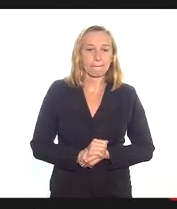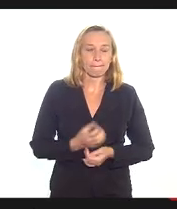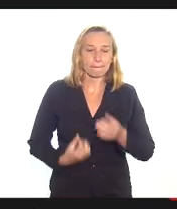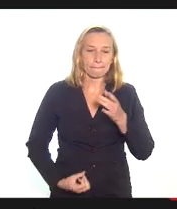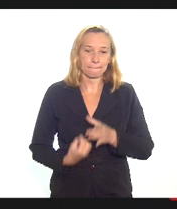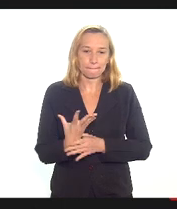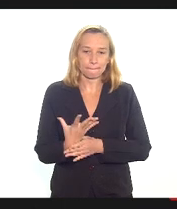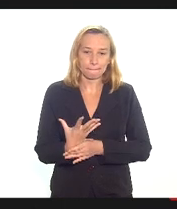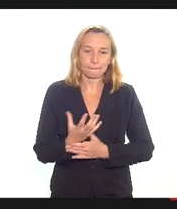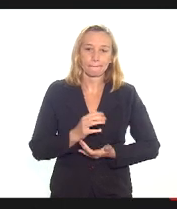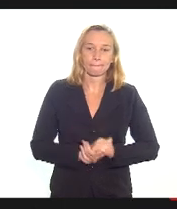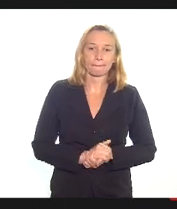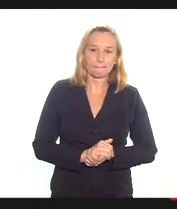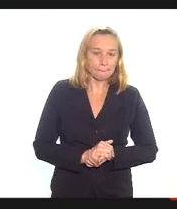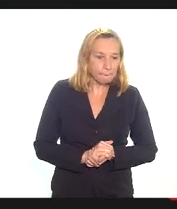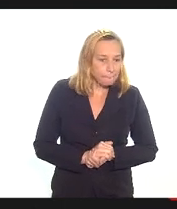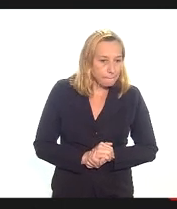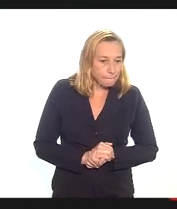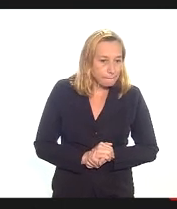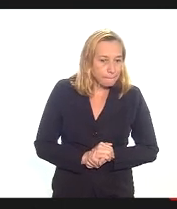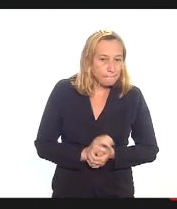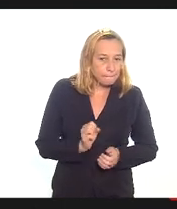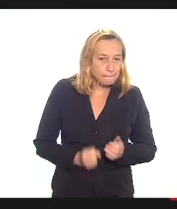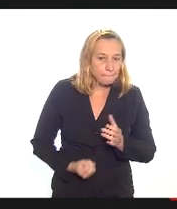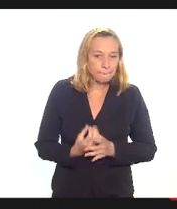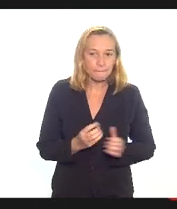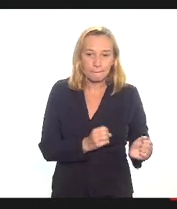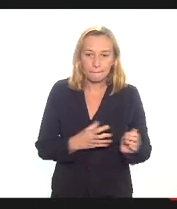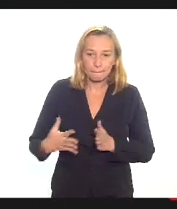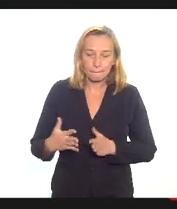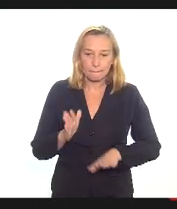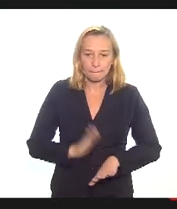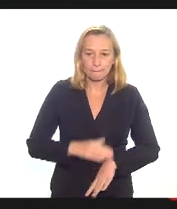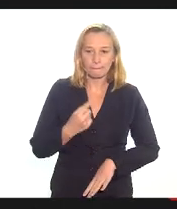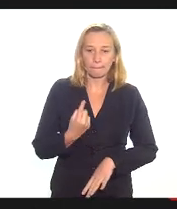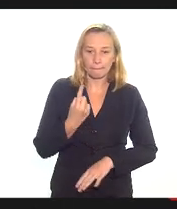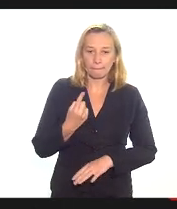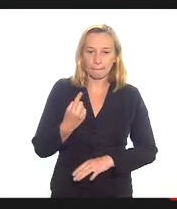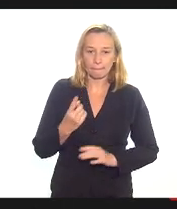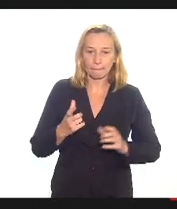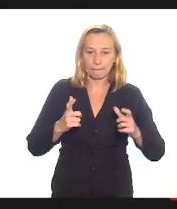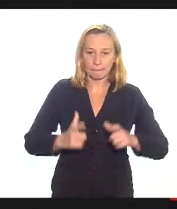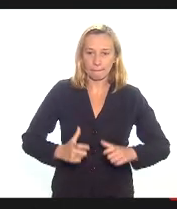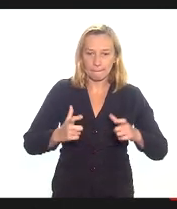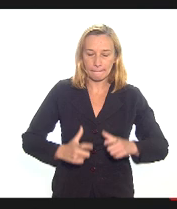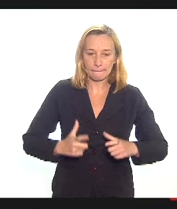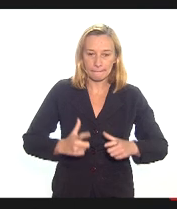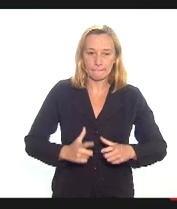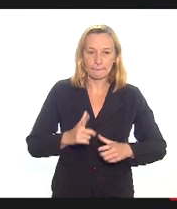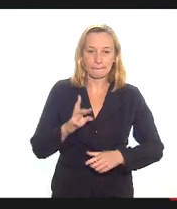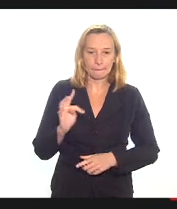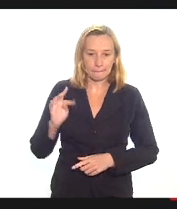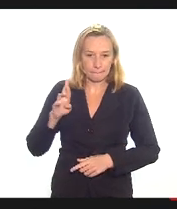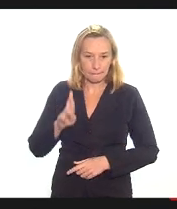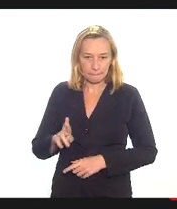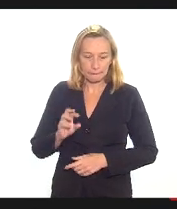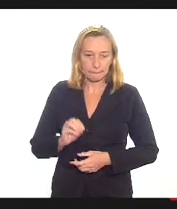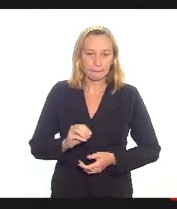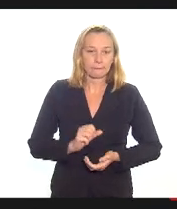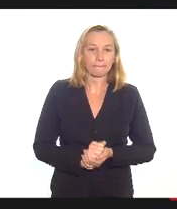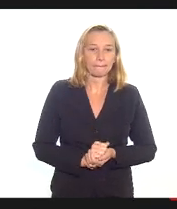Instalações comuns à produção de mais de um campo passam a ser rateados em função